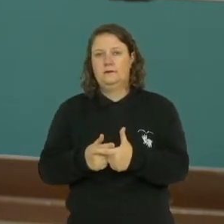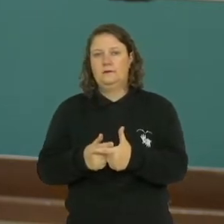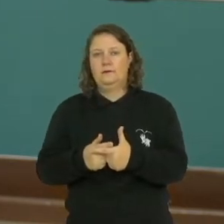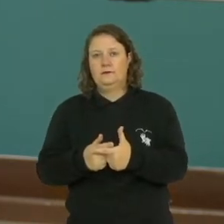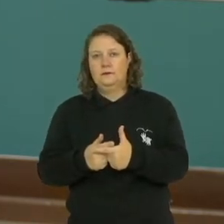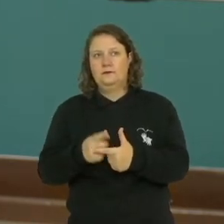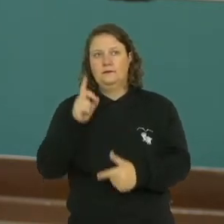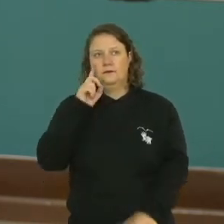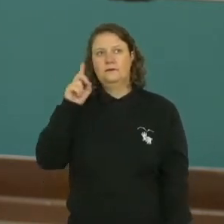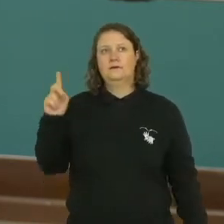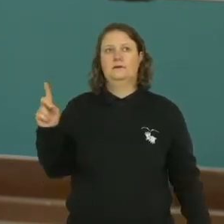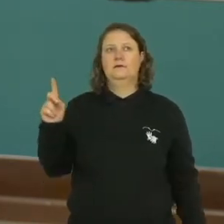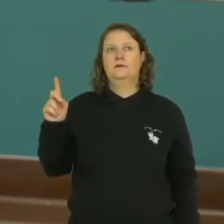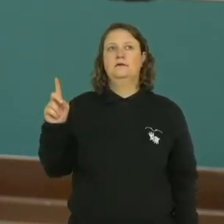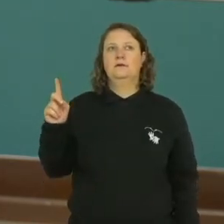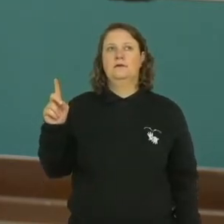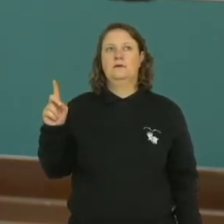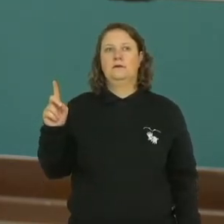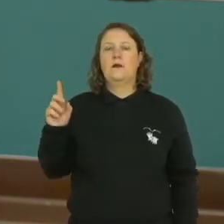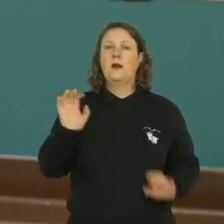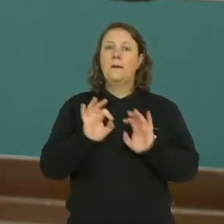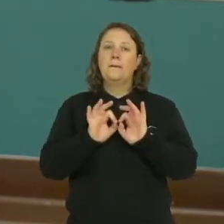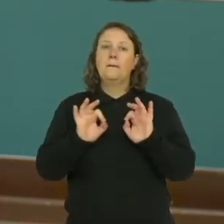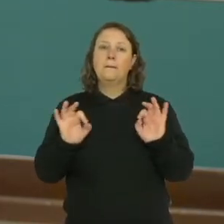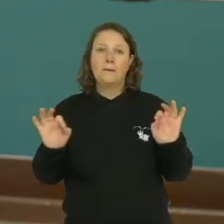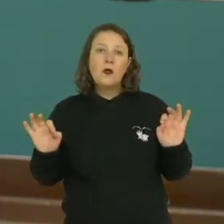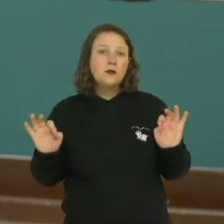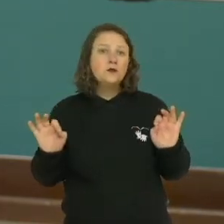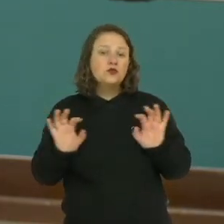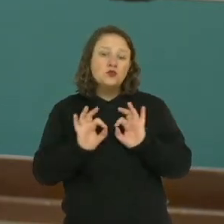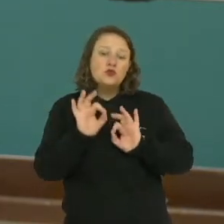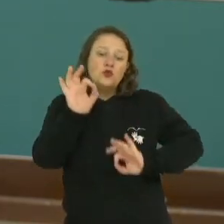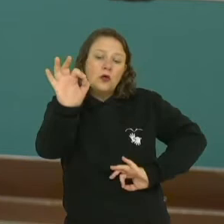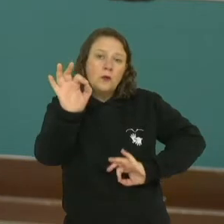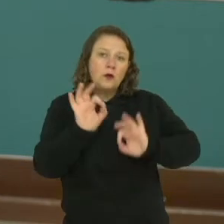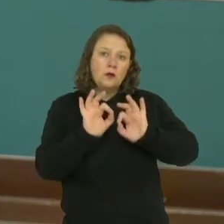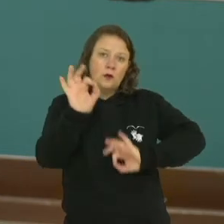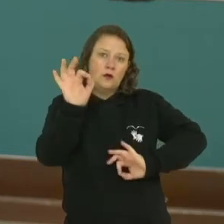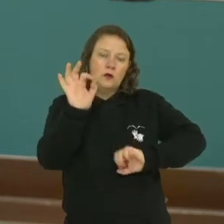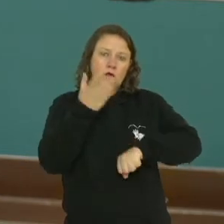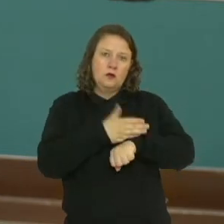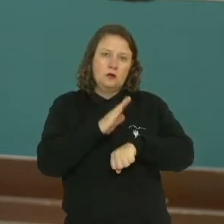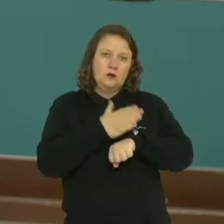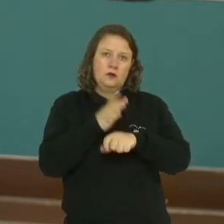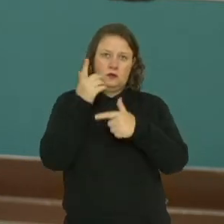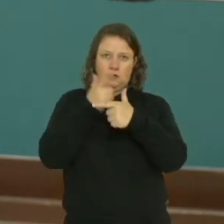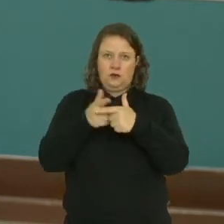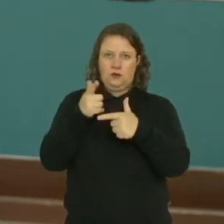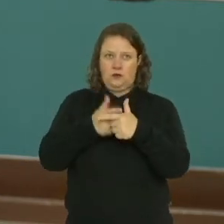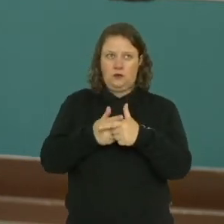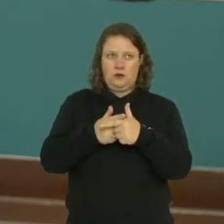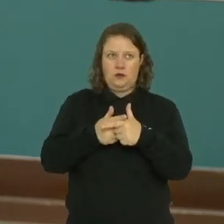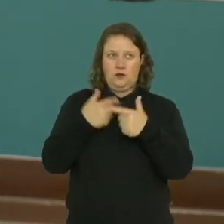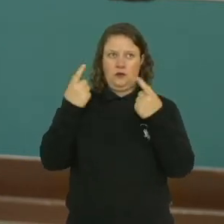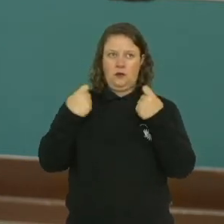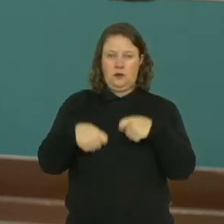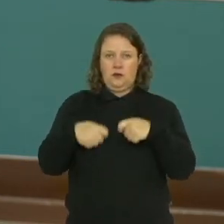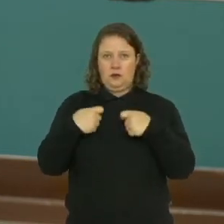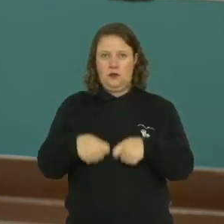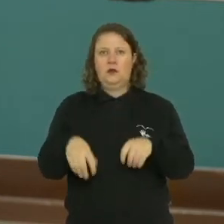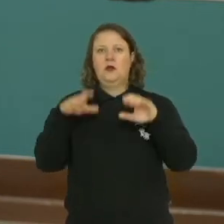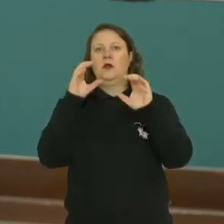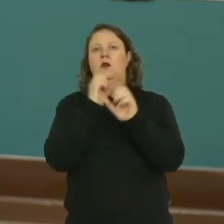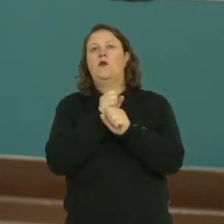1,6 cabe dentro, né? Ideia de medida. Então, você vai fazer aqui uma conta de dividir. Né? Você precisa calcular